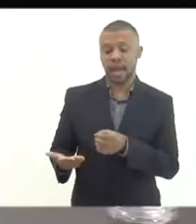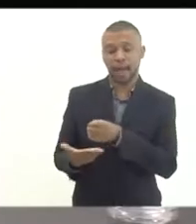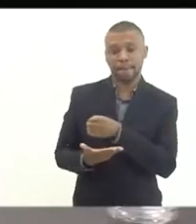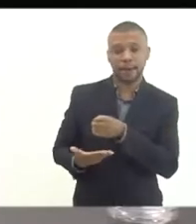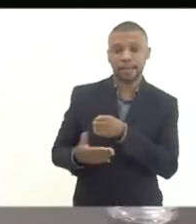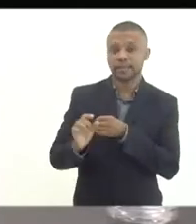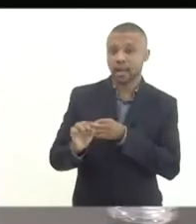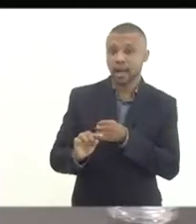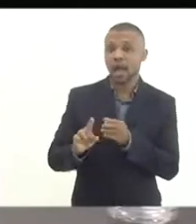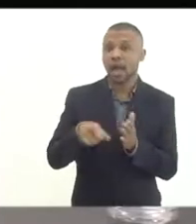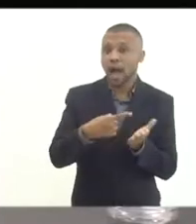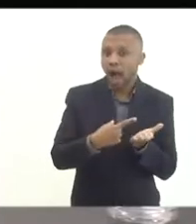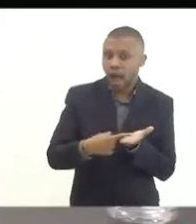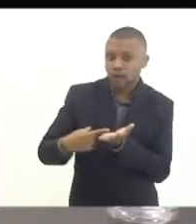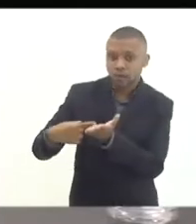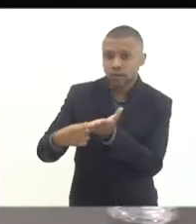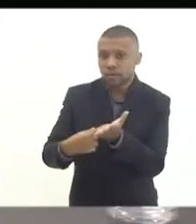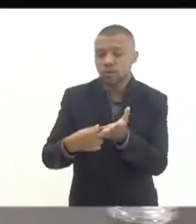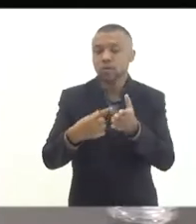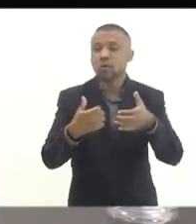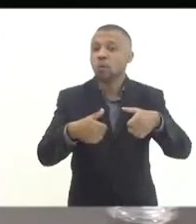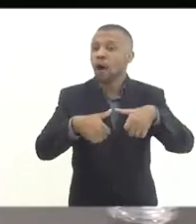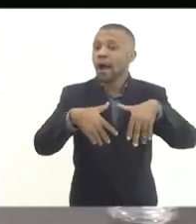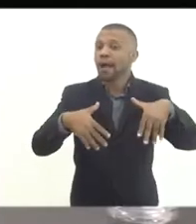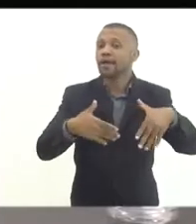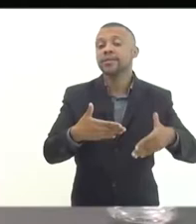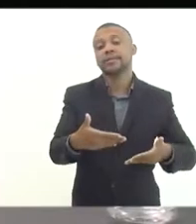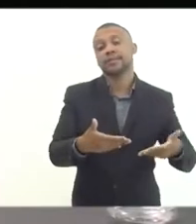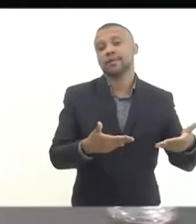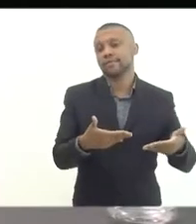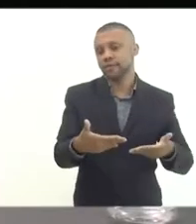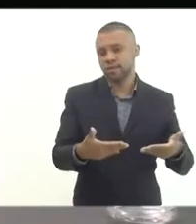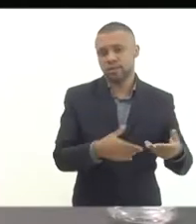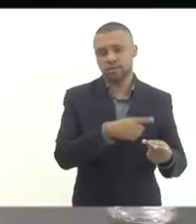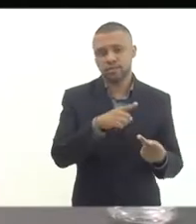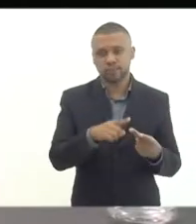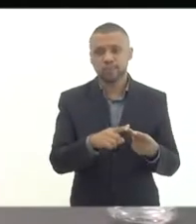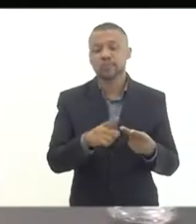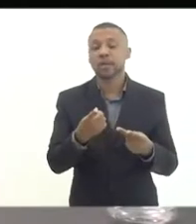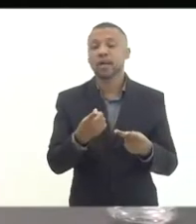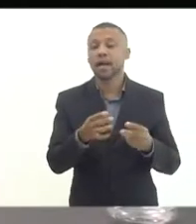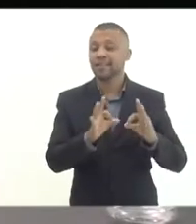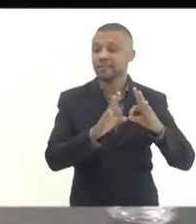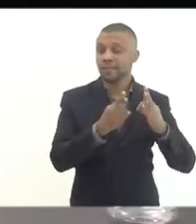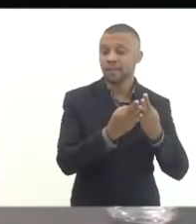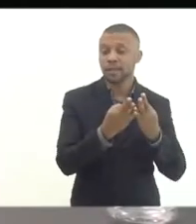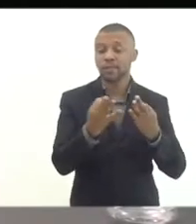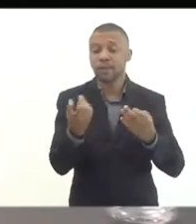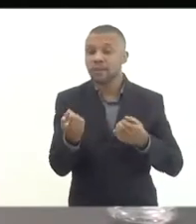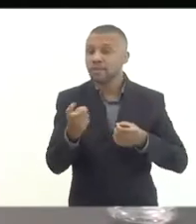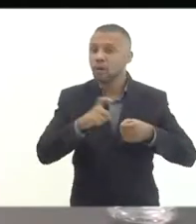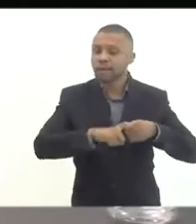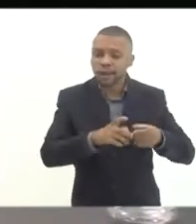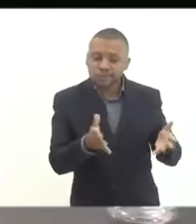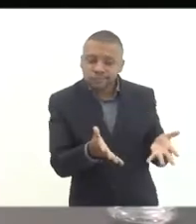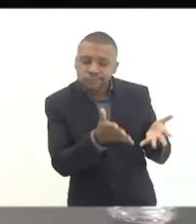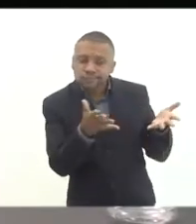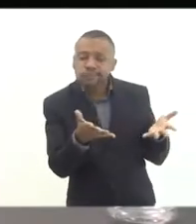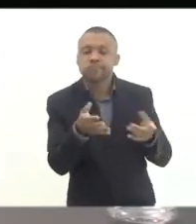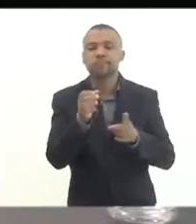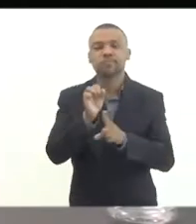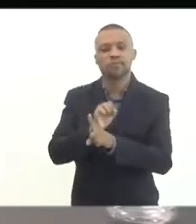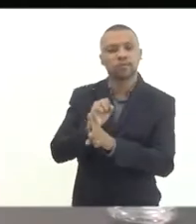articulação com a rede de serviço é reinserção familiar reflexão só as